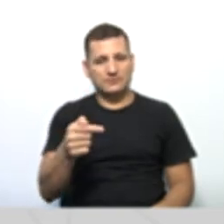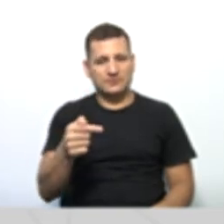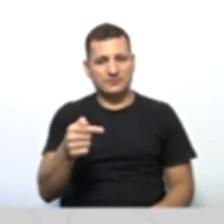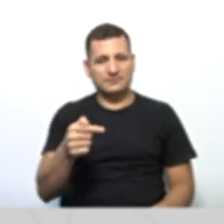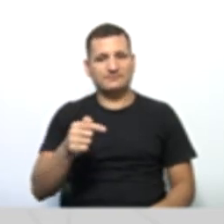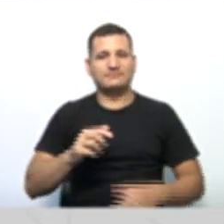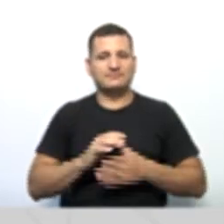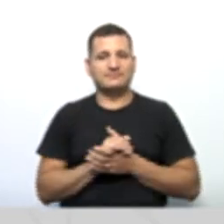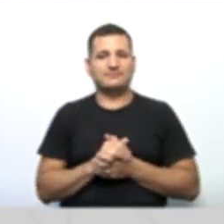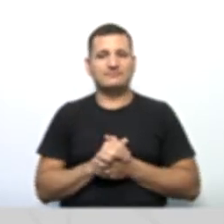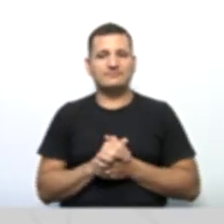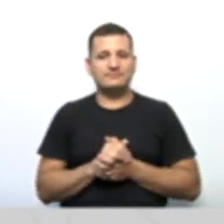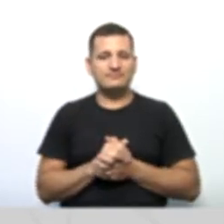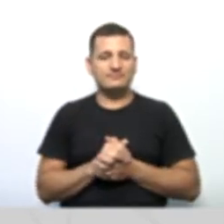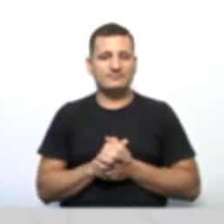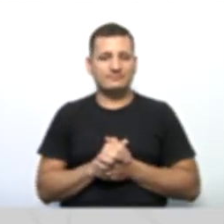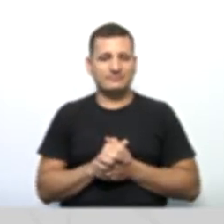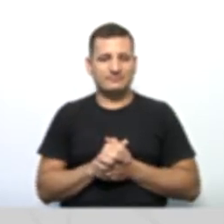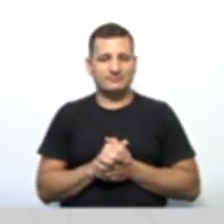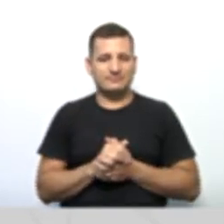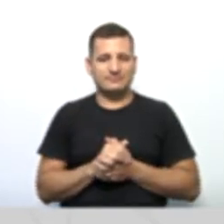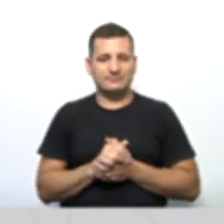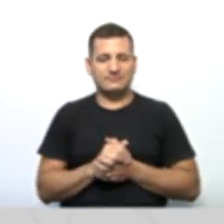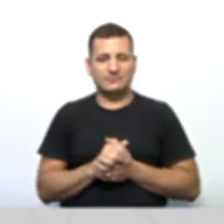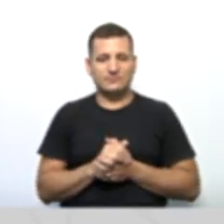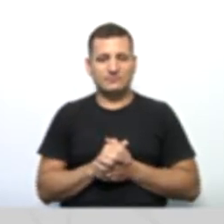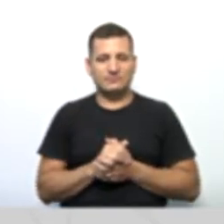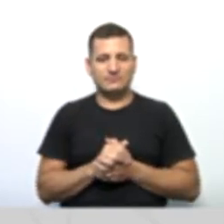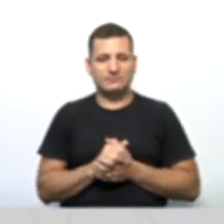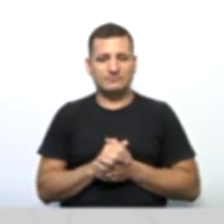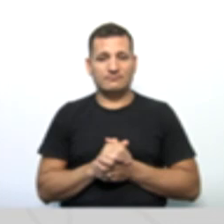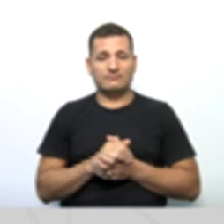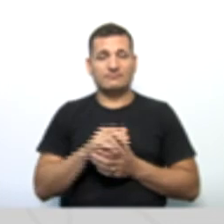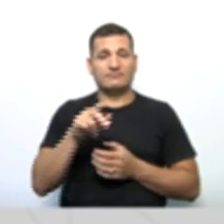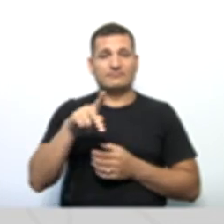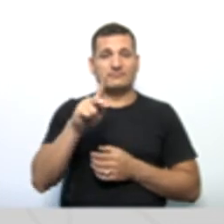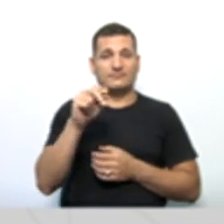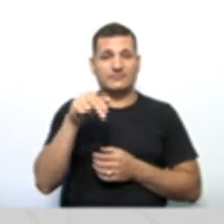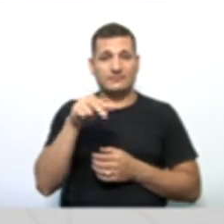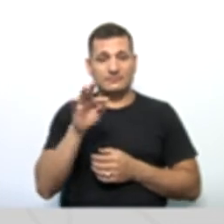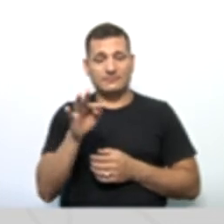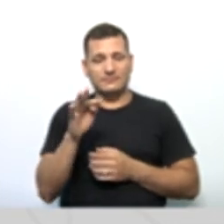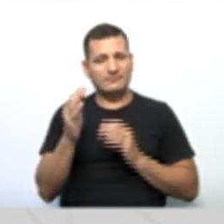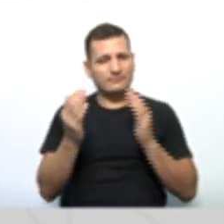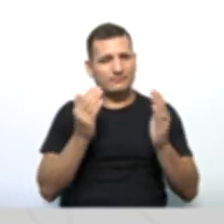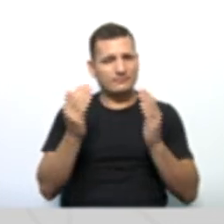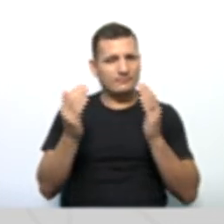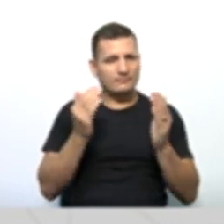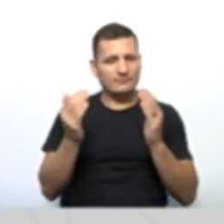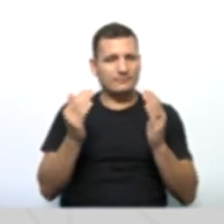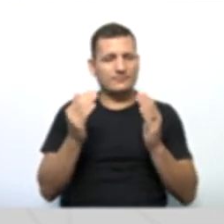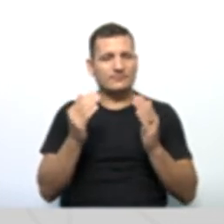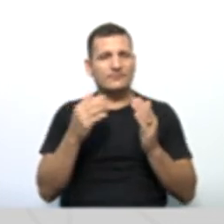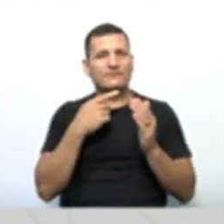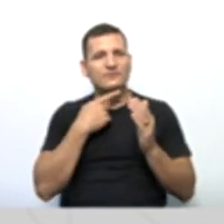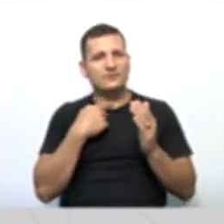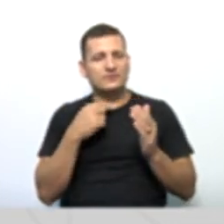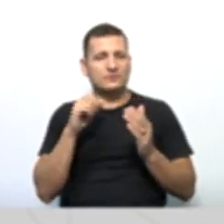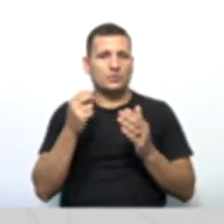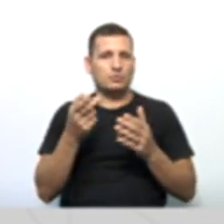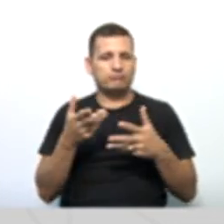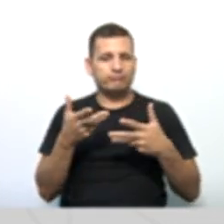nem o que falar, né? Olhando esse exemplo do trem, fica bem fácil. Kant vai analisar a vontade, a intenção, se vocês quiserem chamar